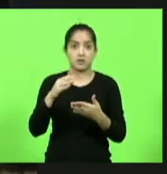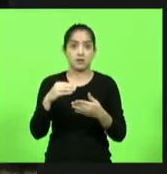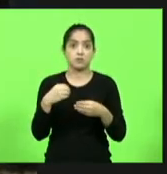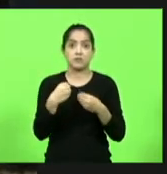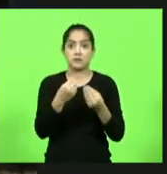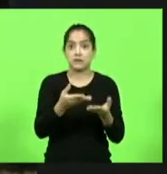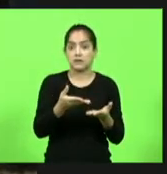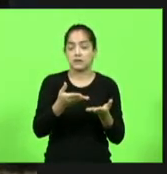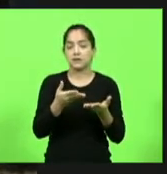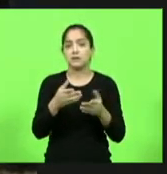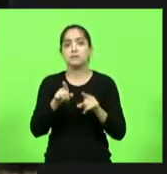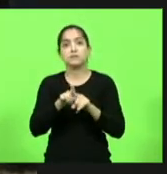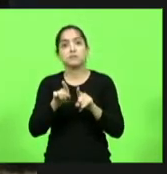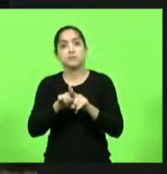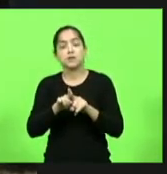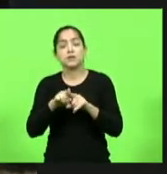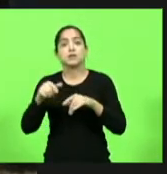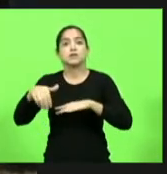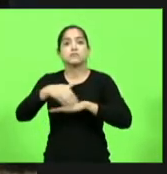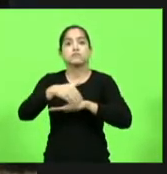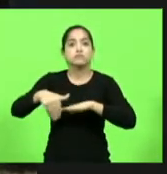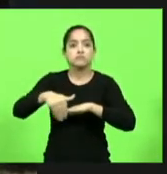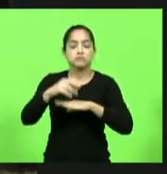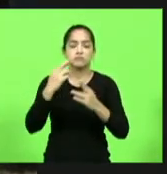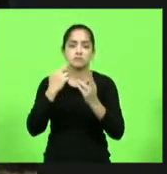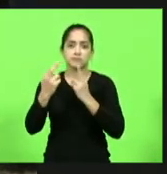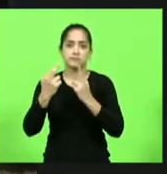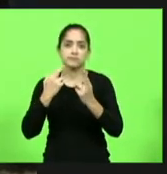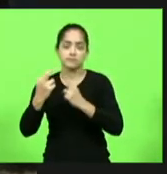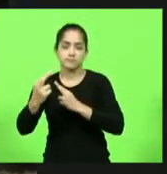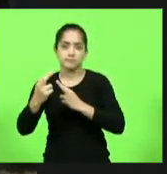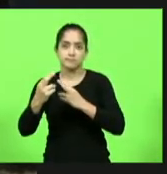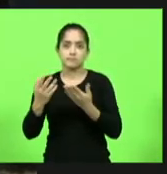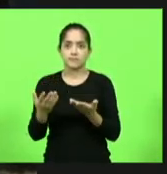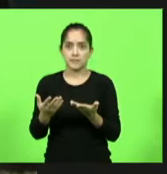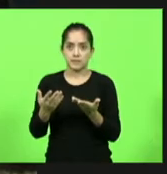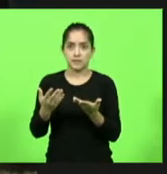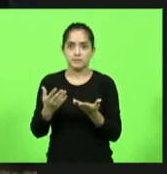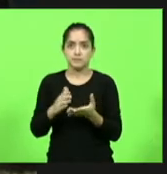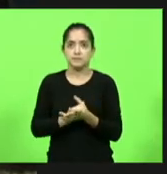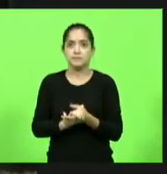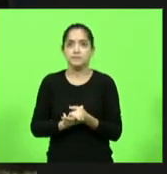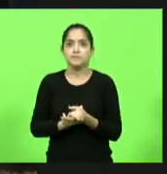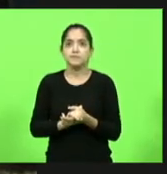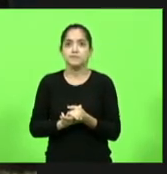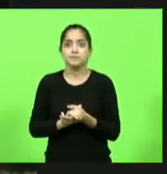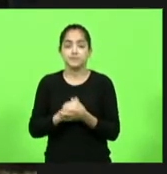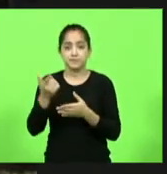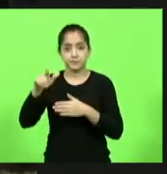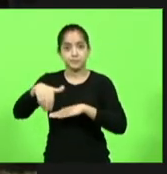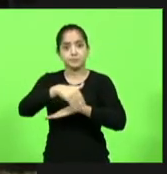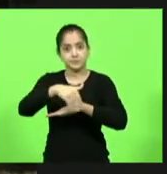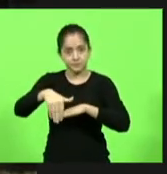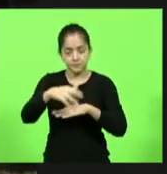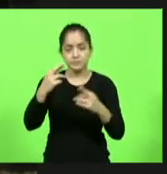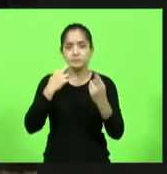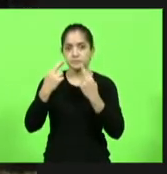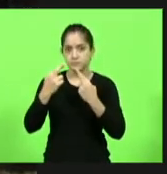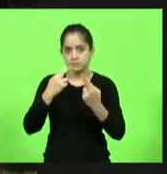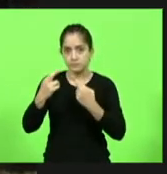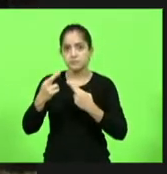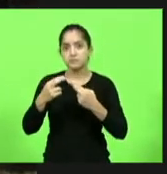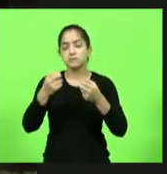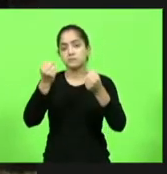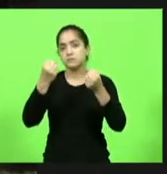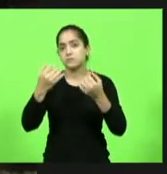da 414, da outra rodovia, que eu não, acabei não anotando aqui, mas outras rodovias que foram citadas dentro dessas